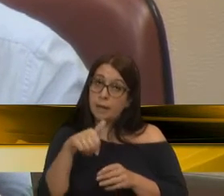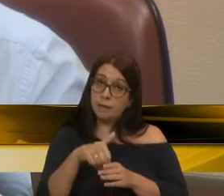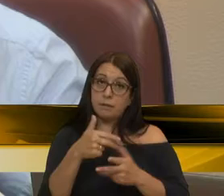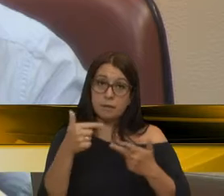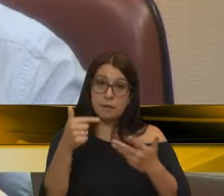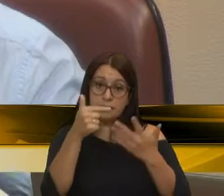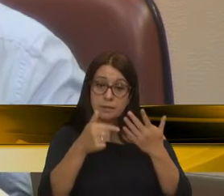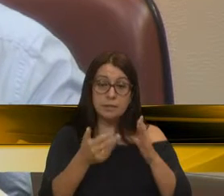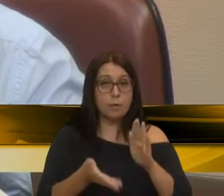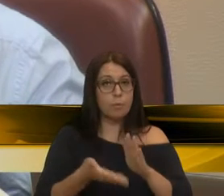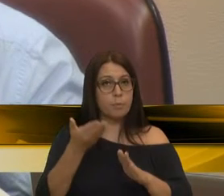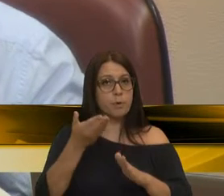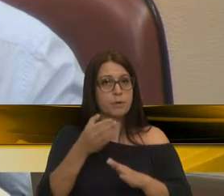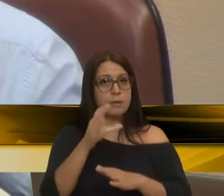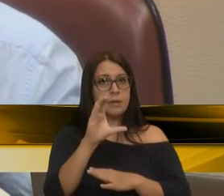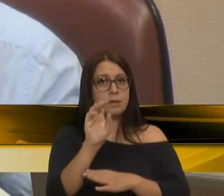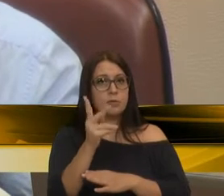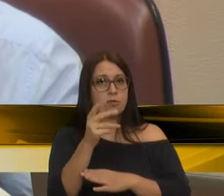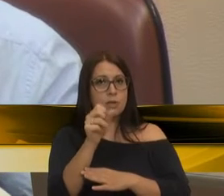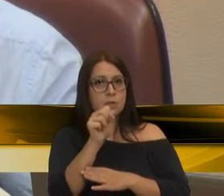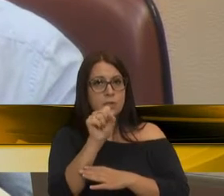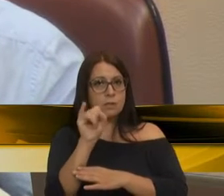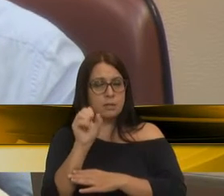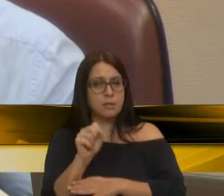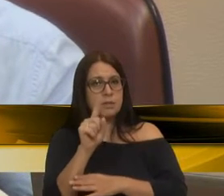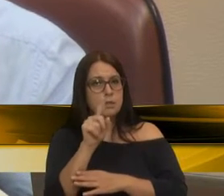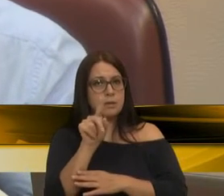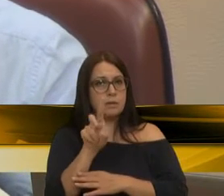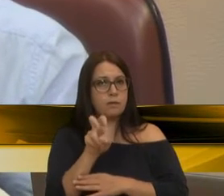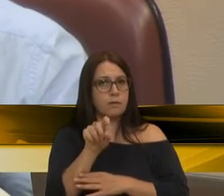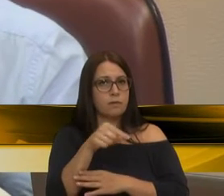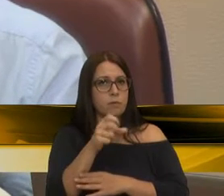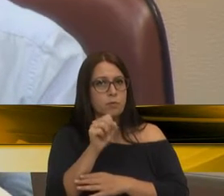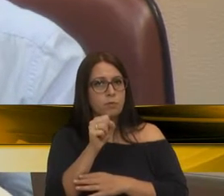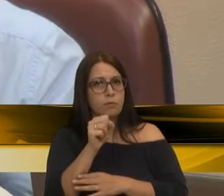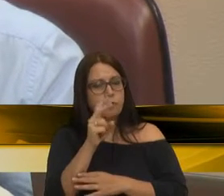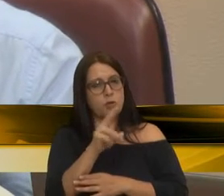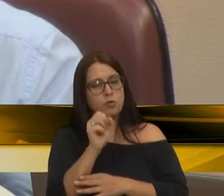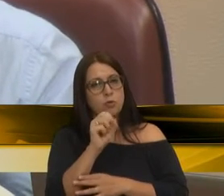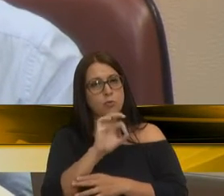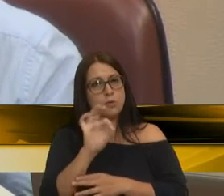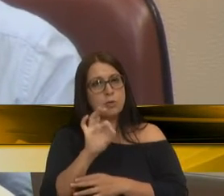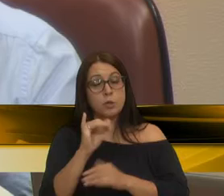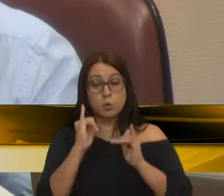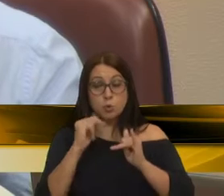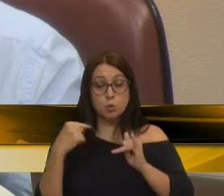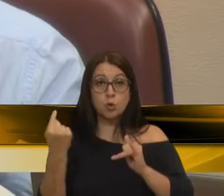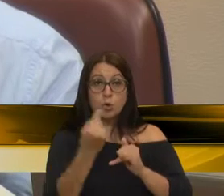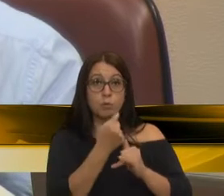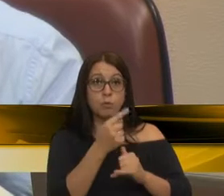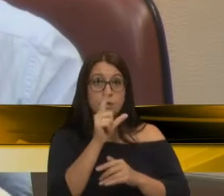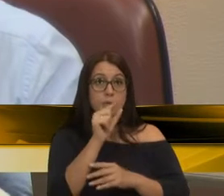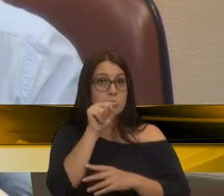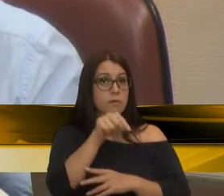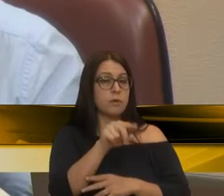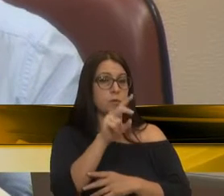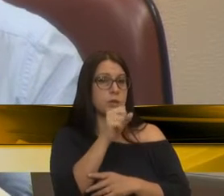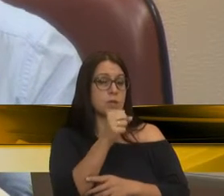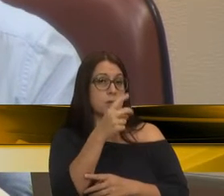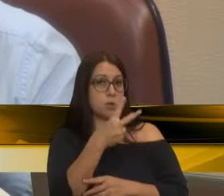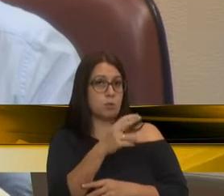o aumento do valor de chassis em 15,58 por cento e carroceria em 10,80 e 2%